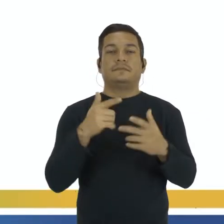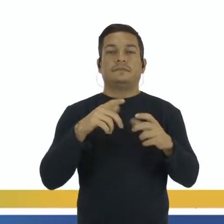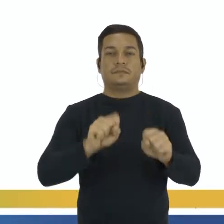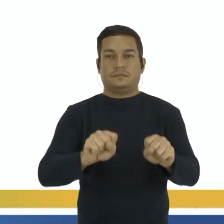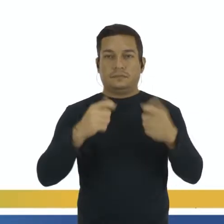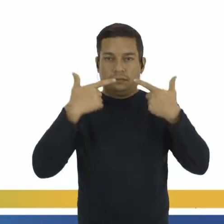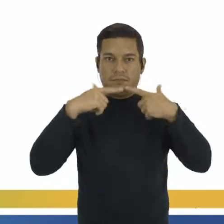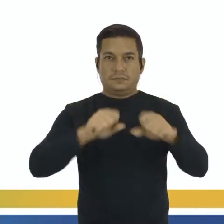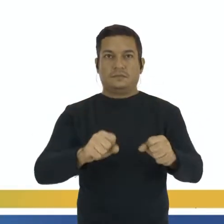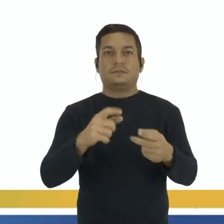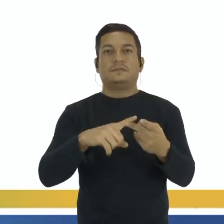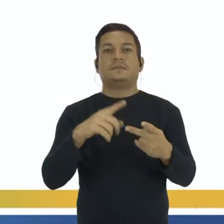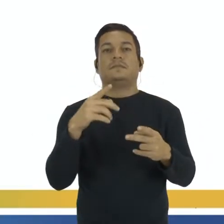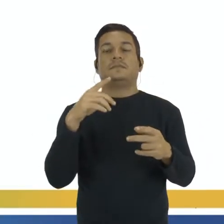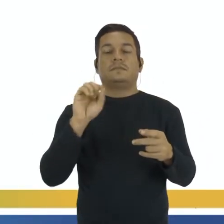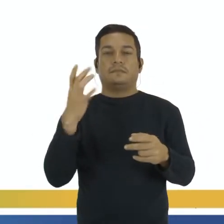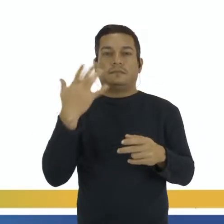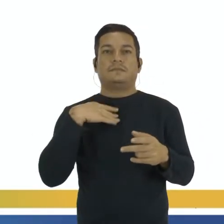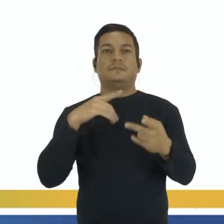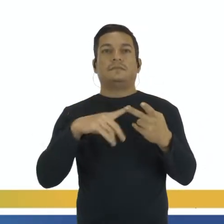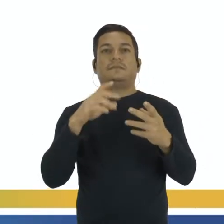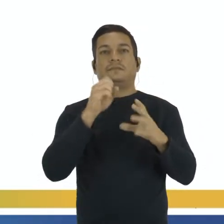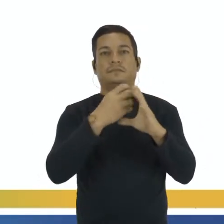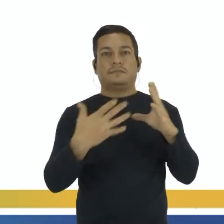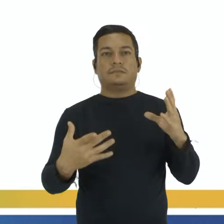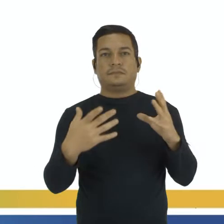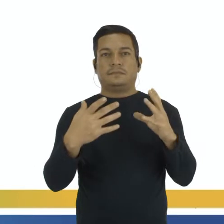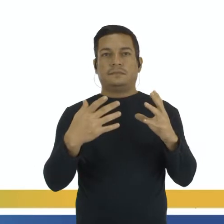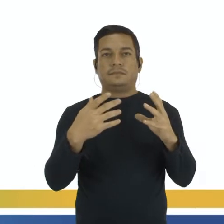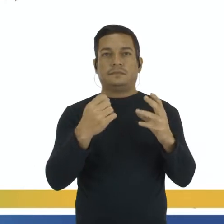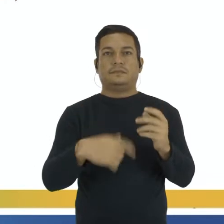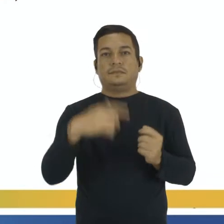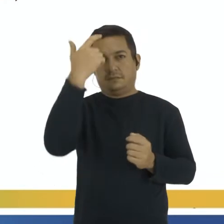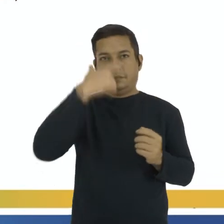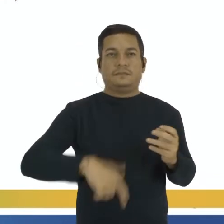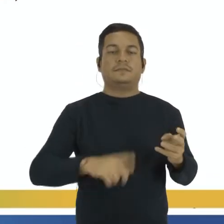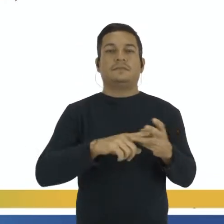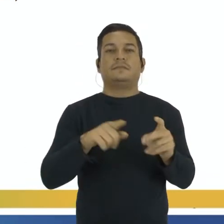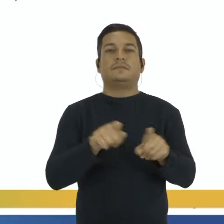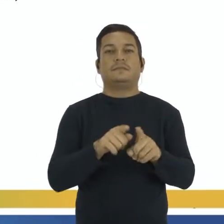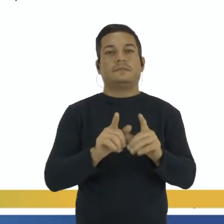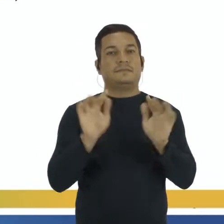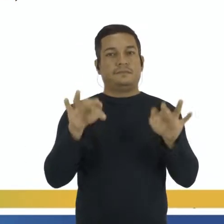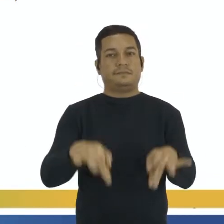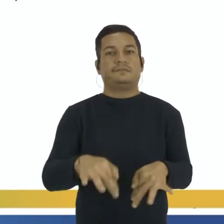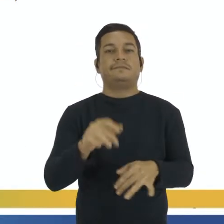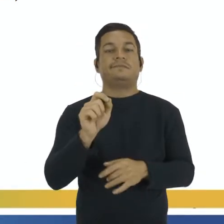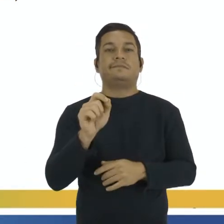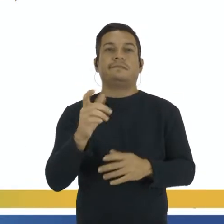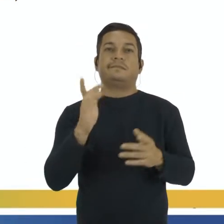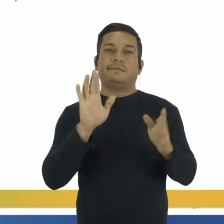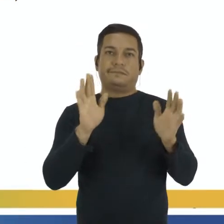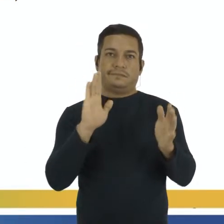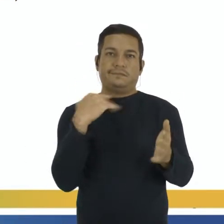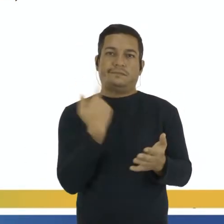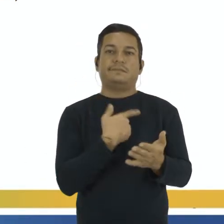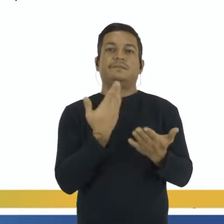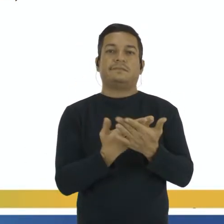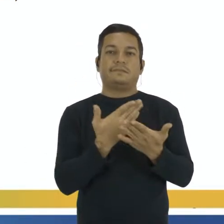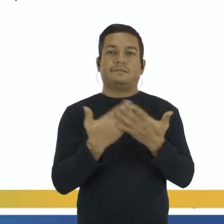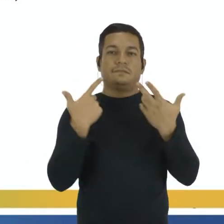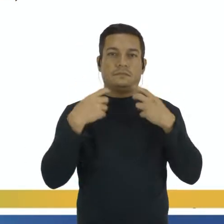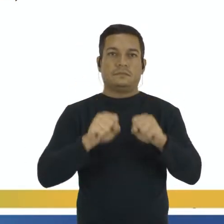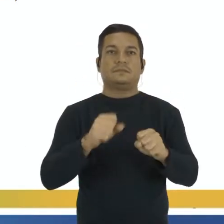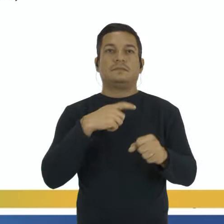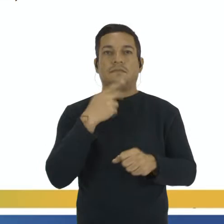relação com a realidade, caracterização das personagens e desfecho inesperado. Recursos linguísticos. Já estudamos que a fala tem